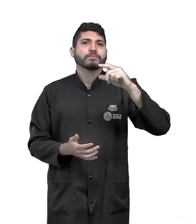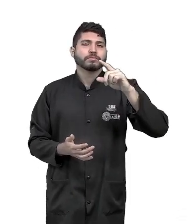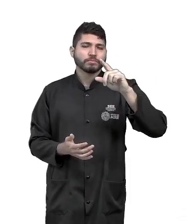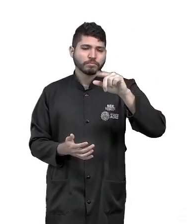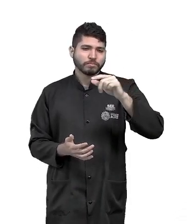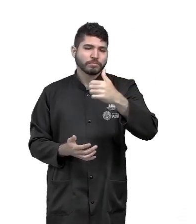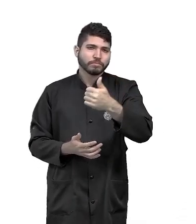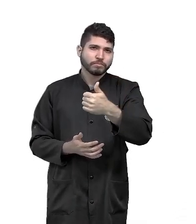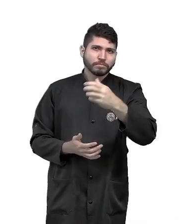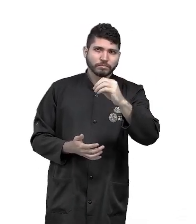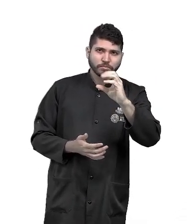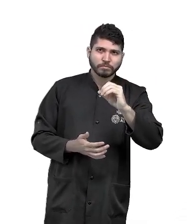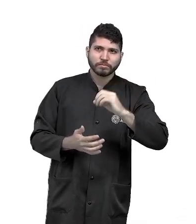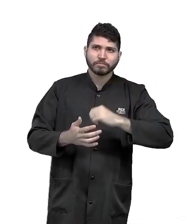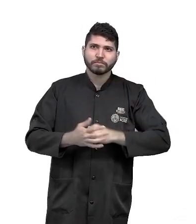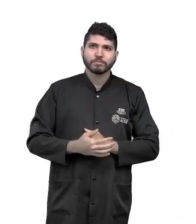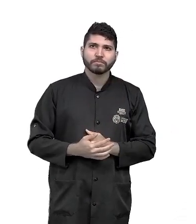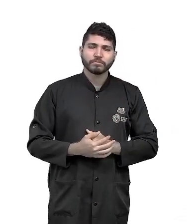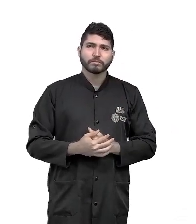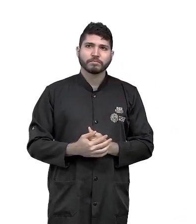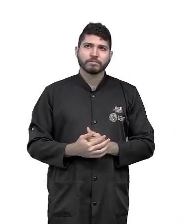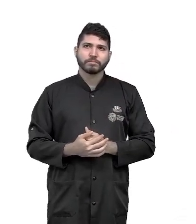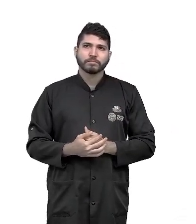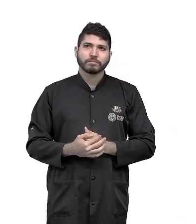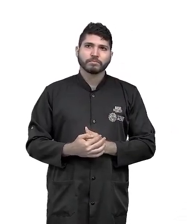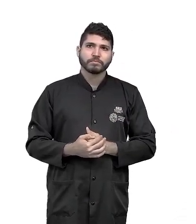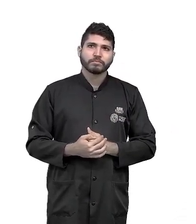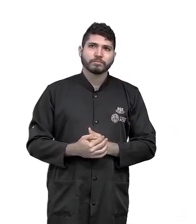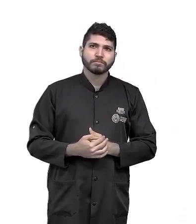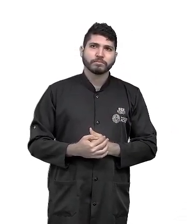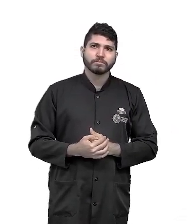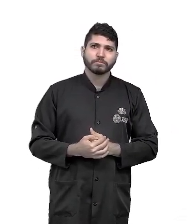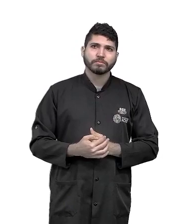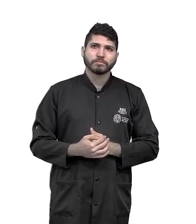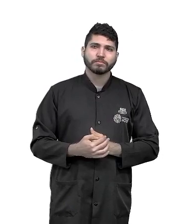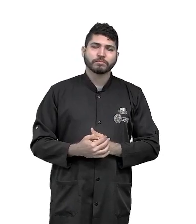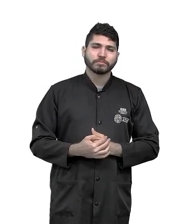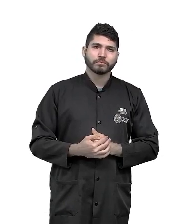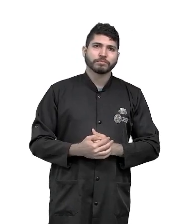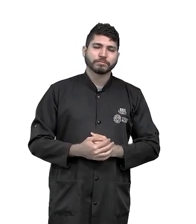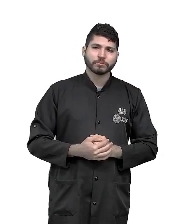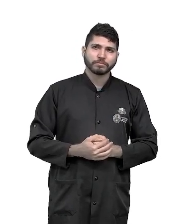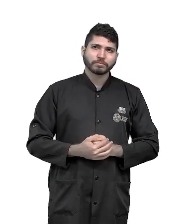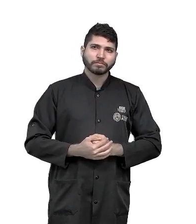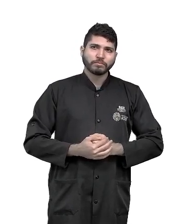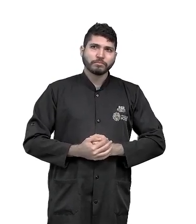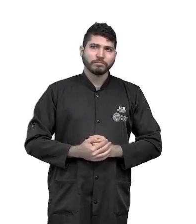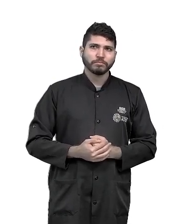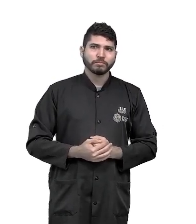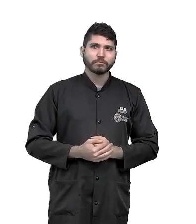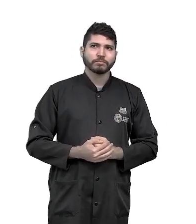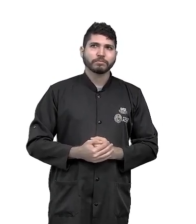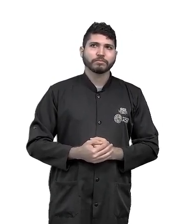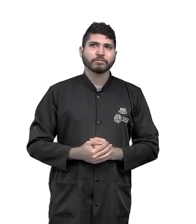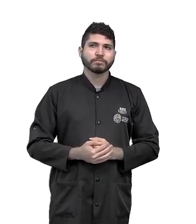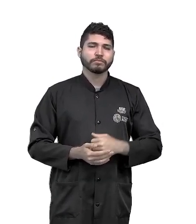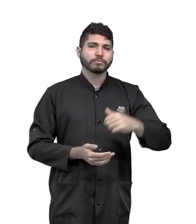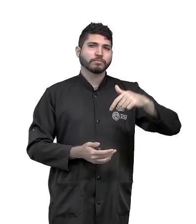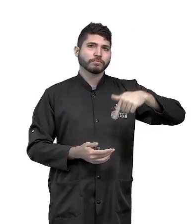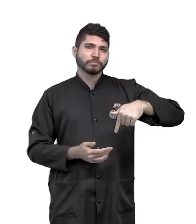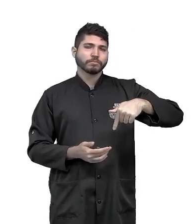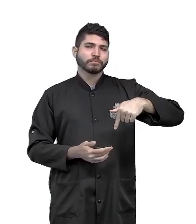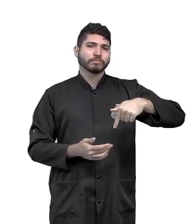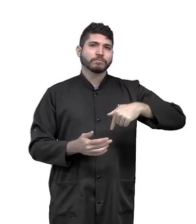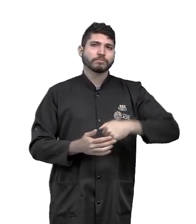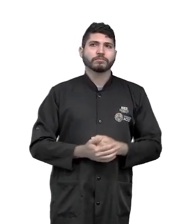ó, vai ser o sucessor, aliás, o segundo menos o seu antecessor. Ou seja, a razão vai ser o quê?